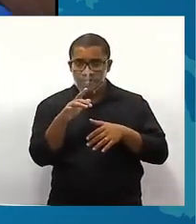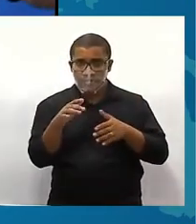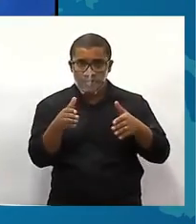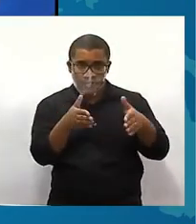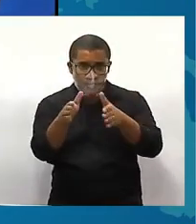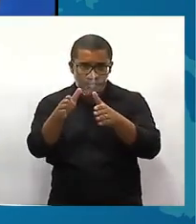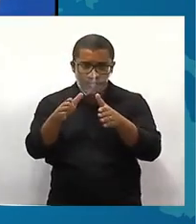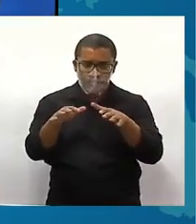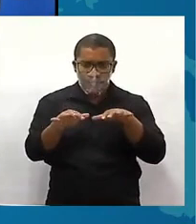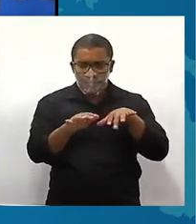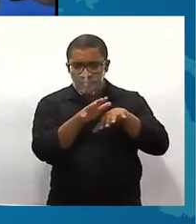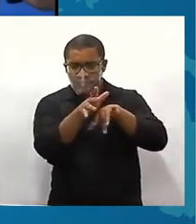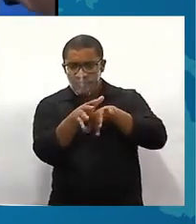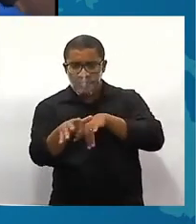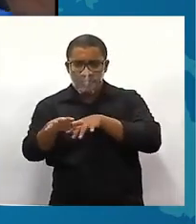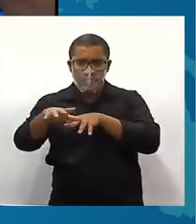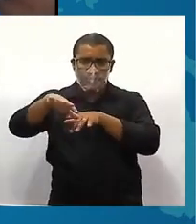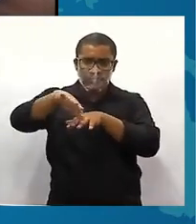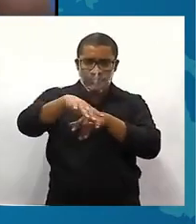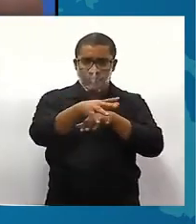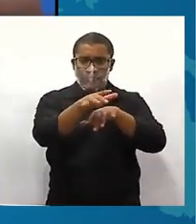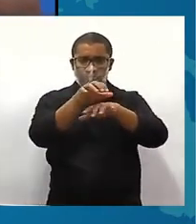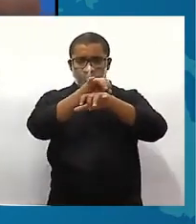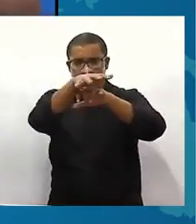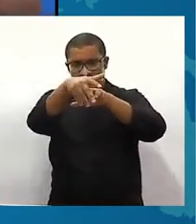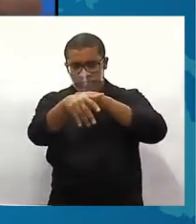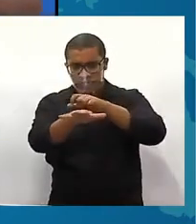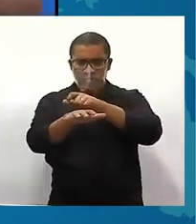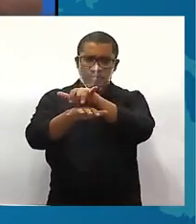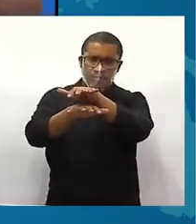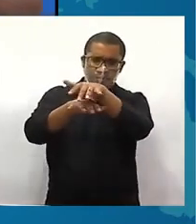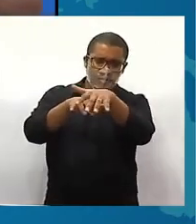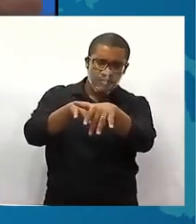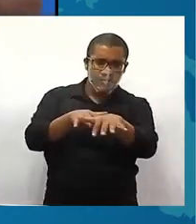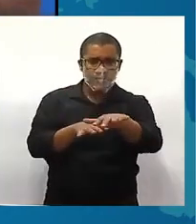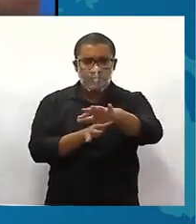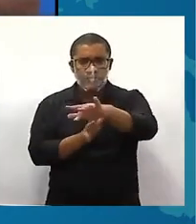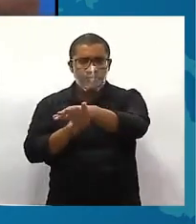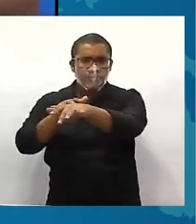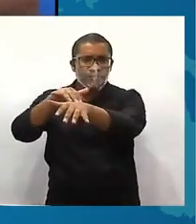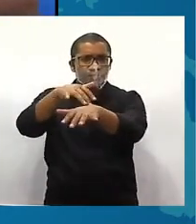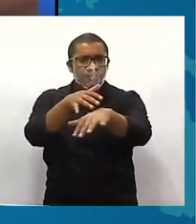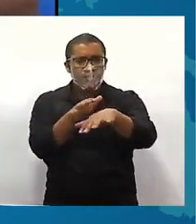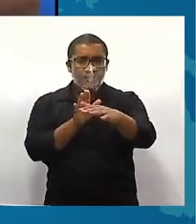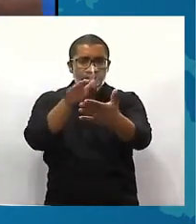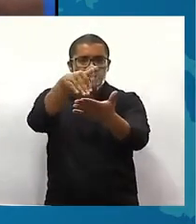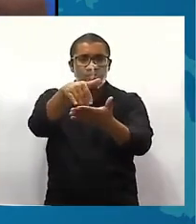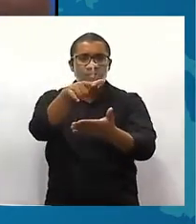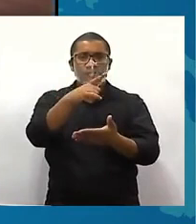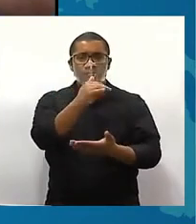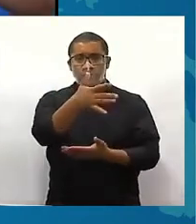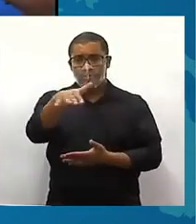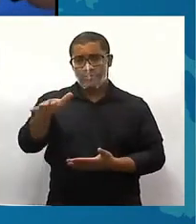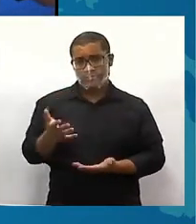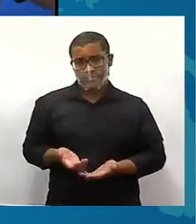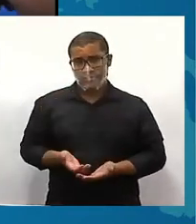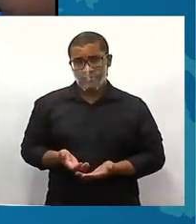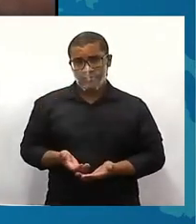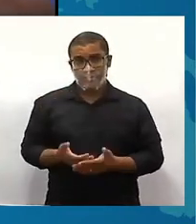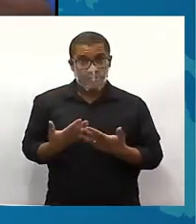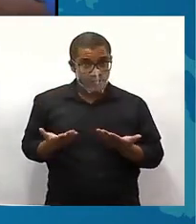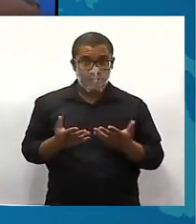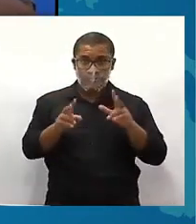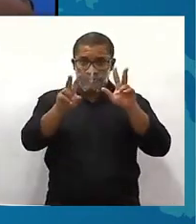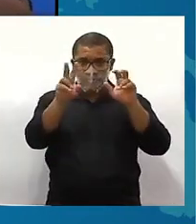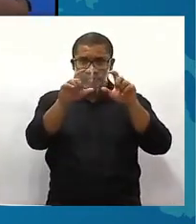trajeto, o processo de deposição de sedimento e a foz do rio que desembocou no mar. Então, o